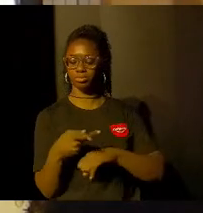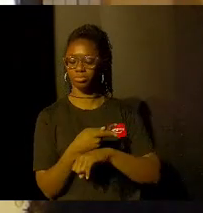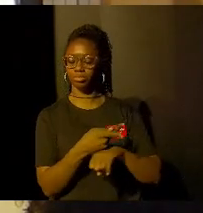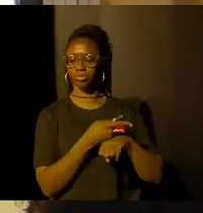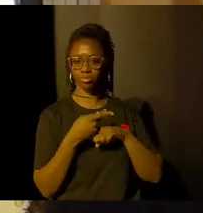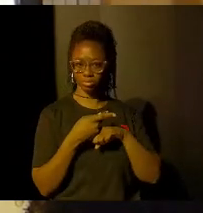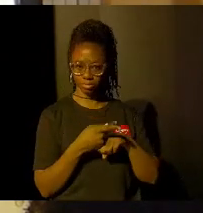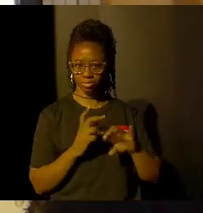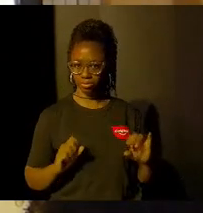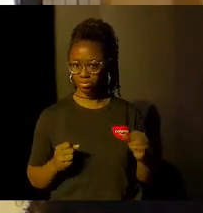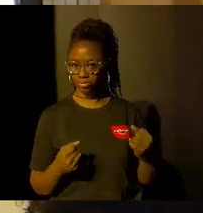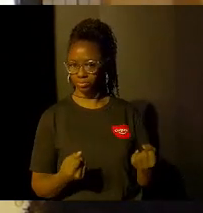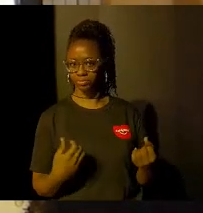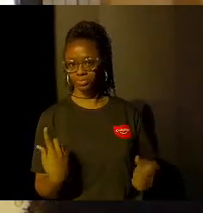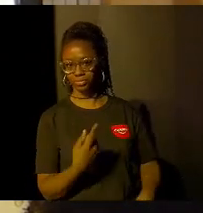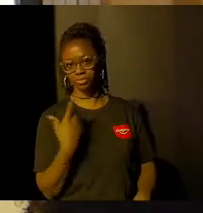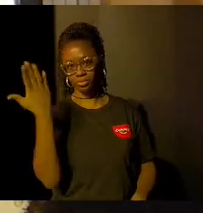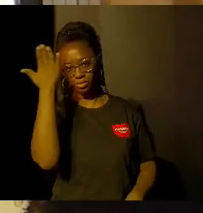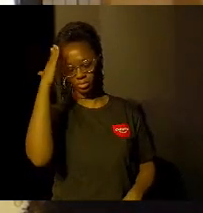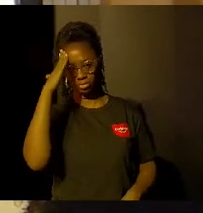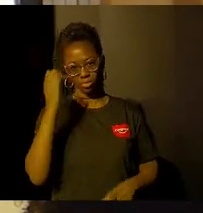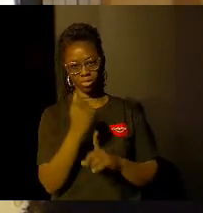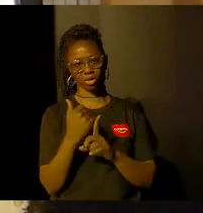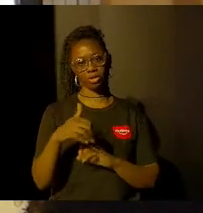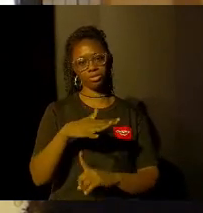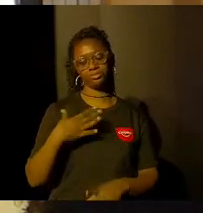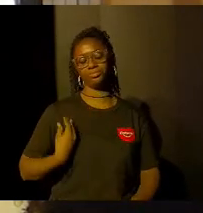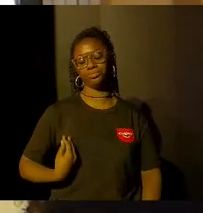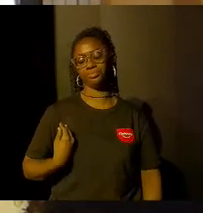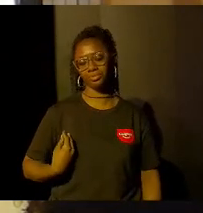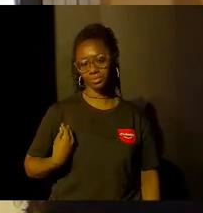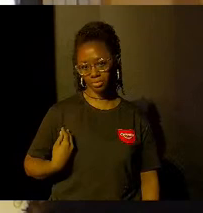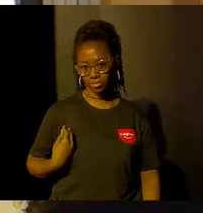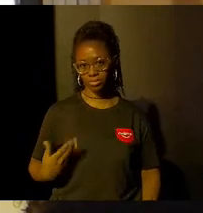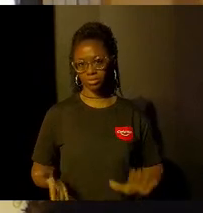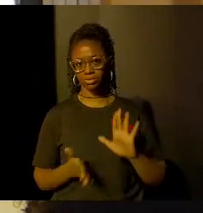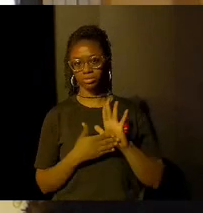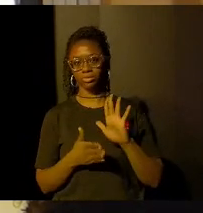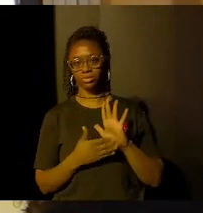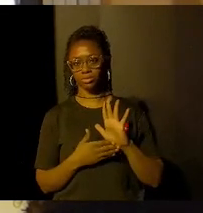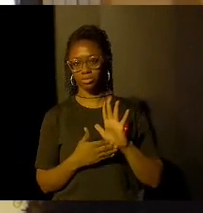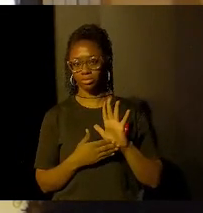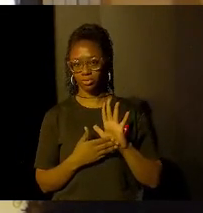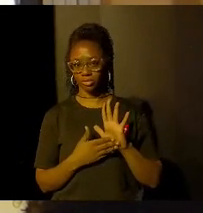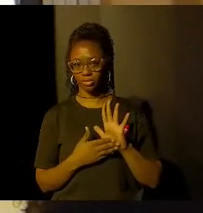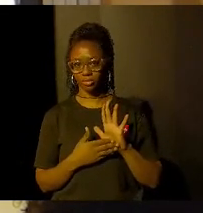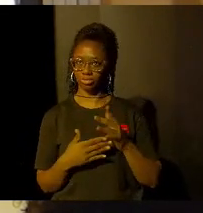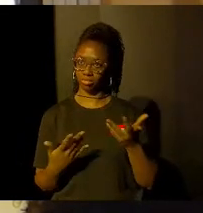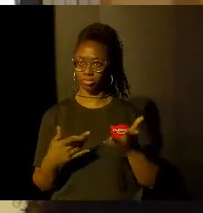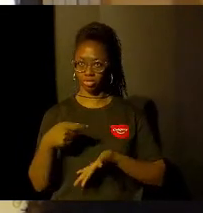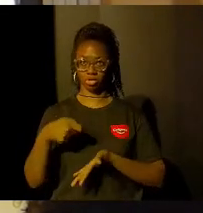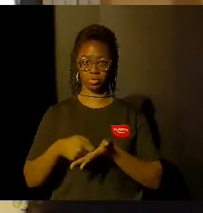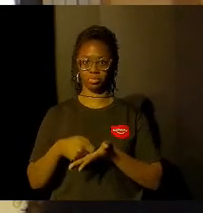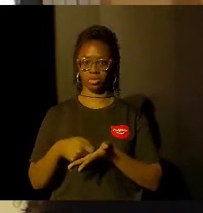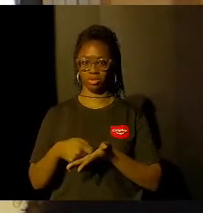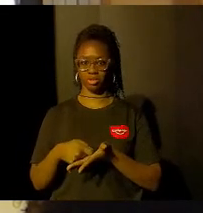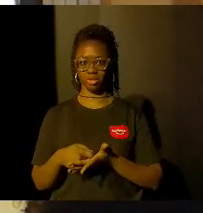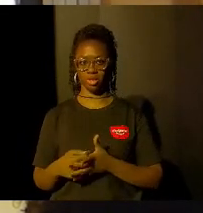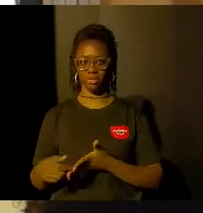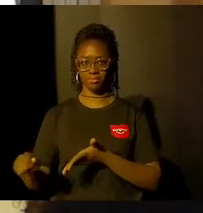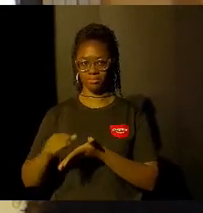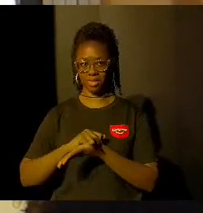que entende que a gente vive numa sociedade que nos propõe nos propõe não nos impõe vários